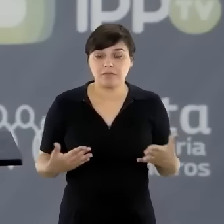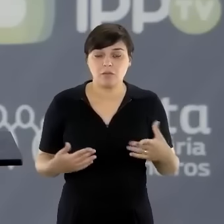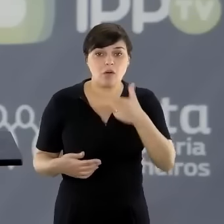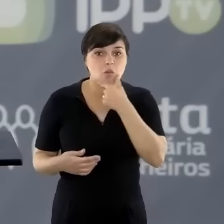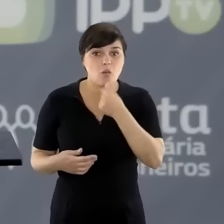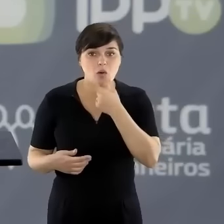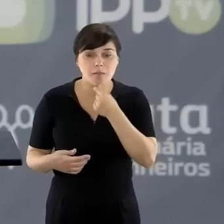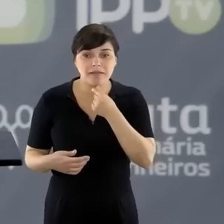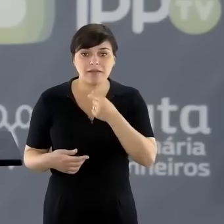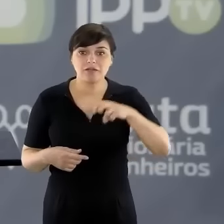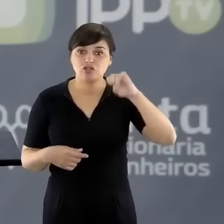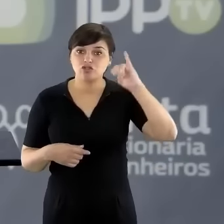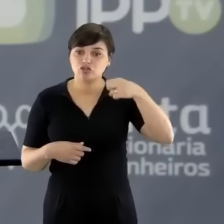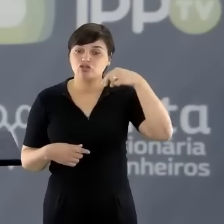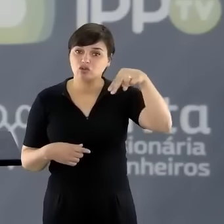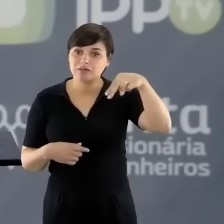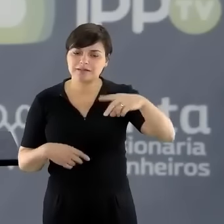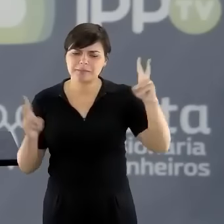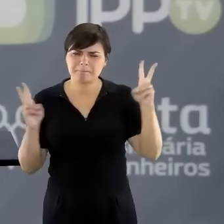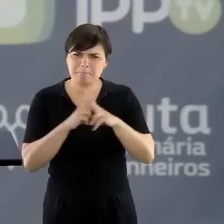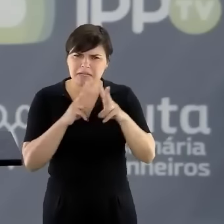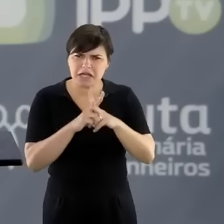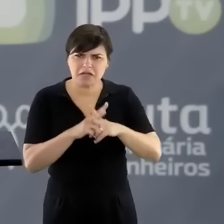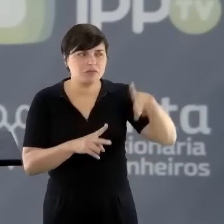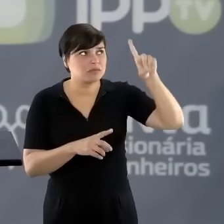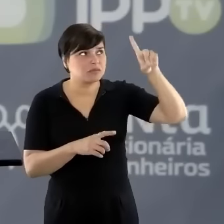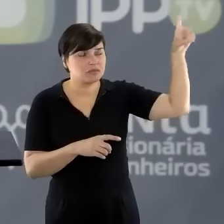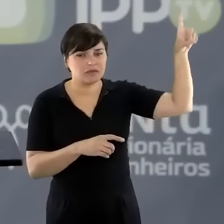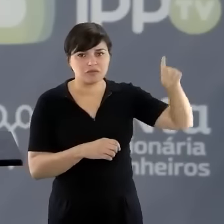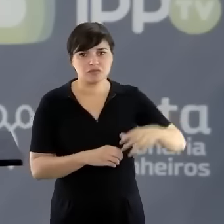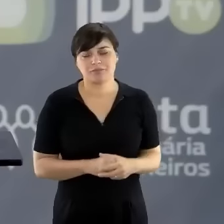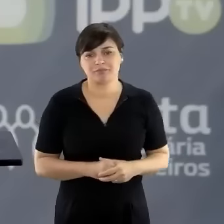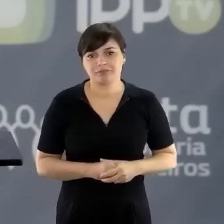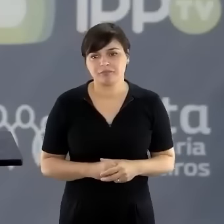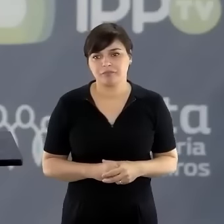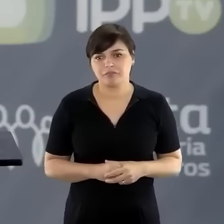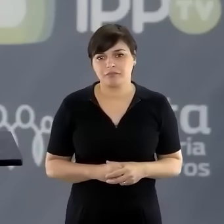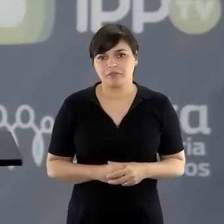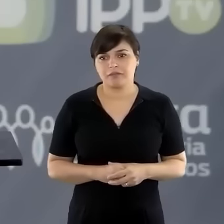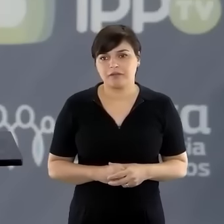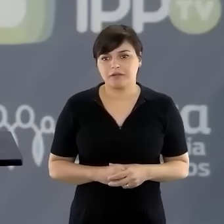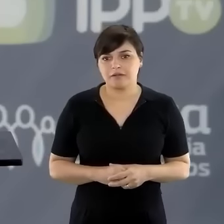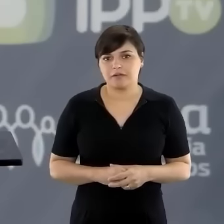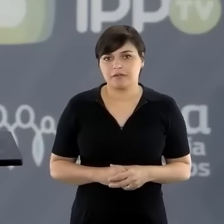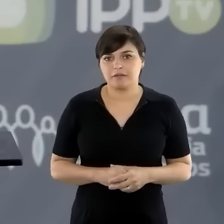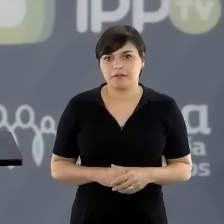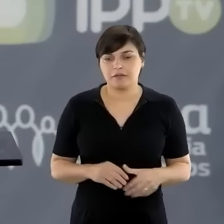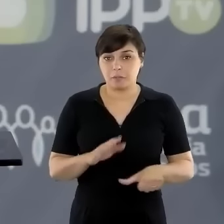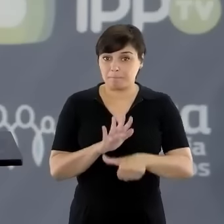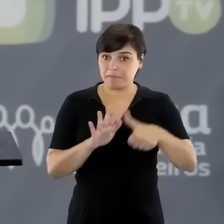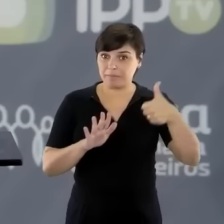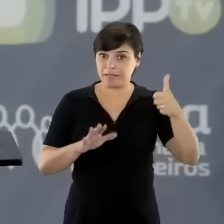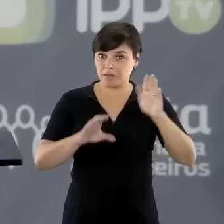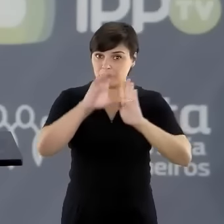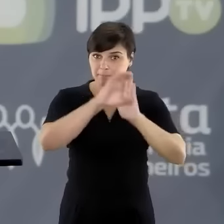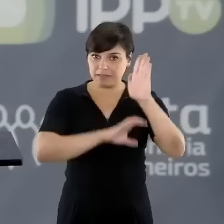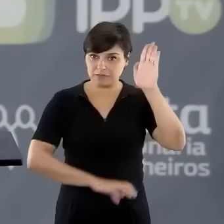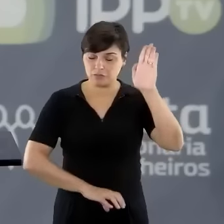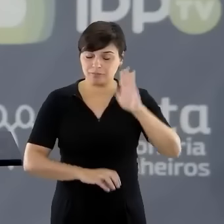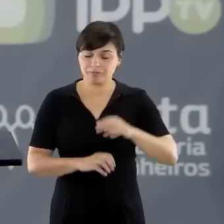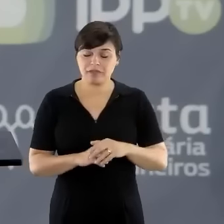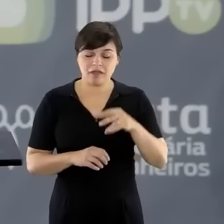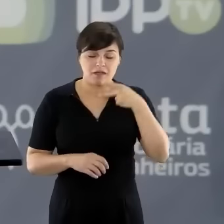brigado com Deus no primeiro capítulo Jonas provoca a tempestade